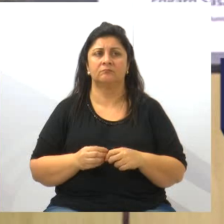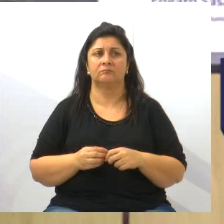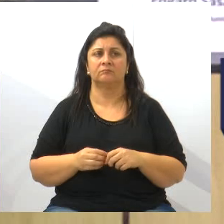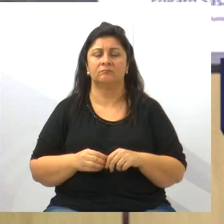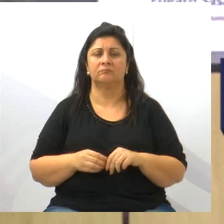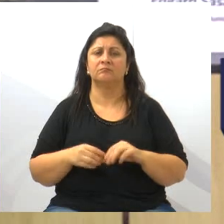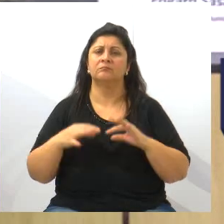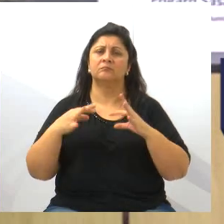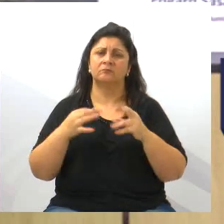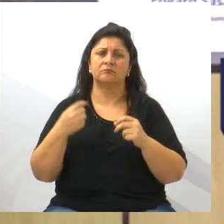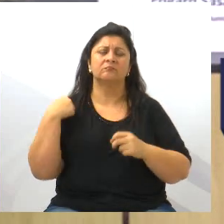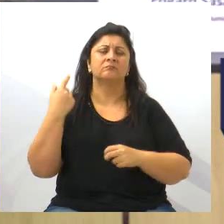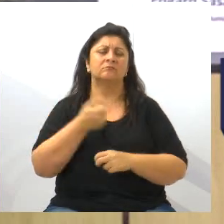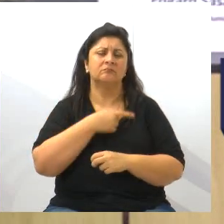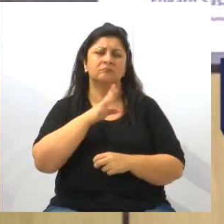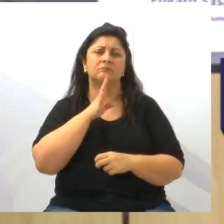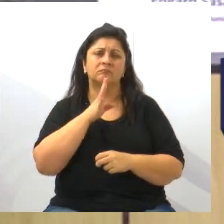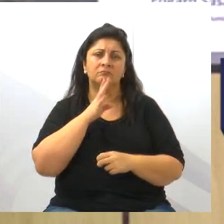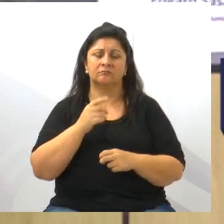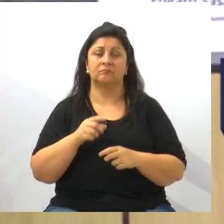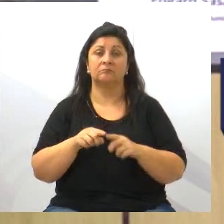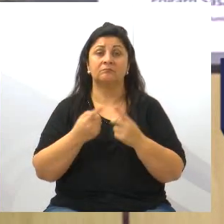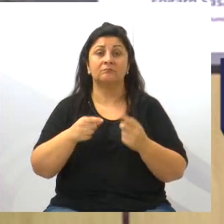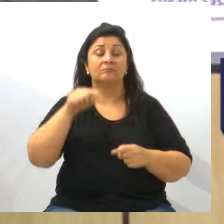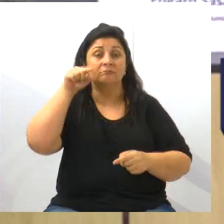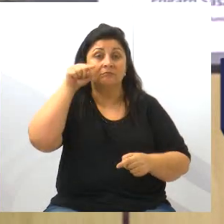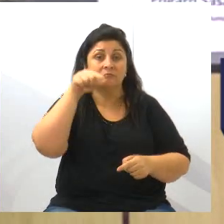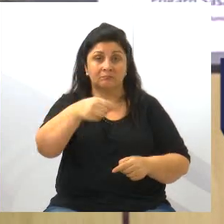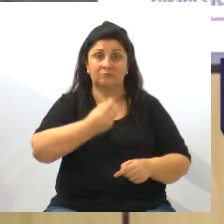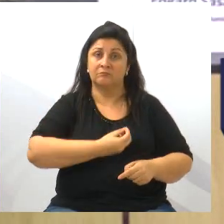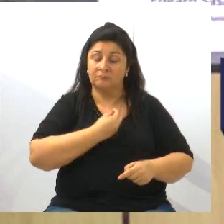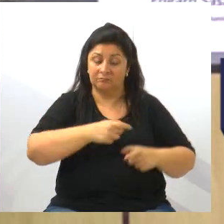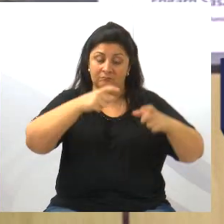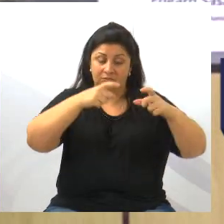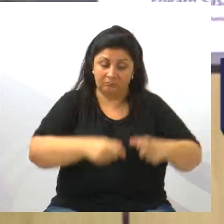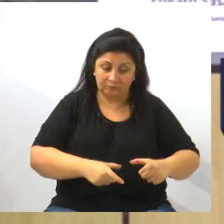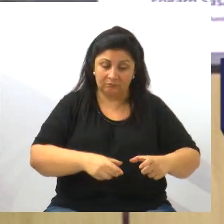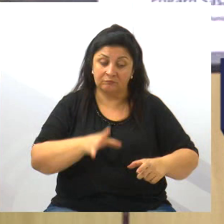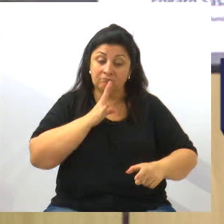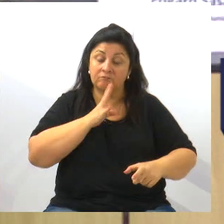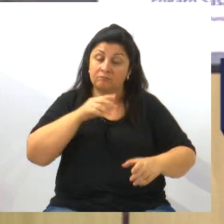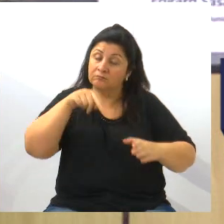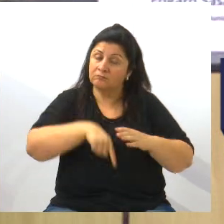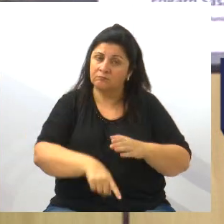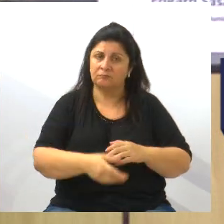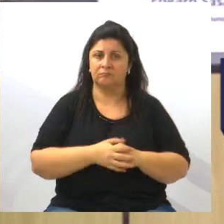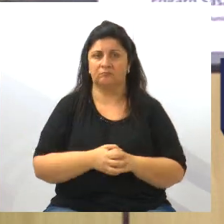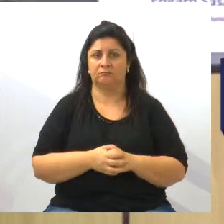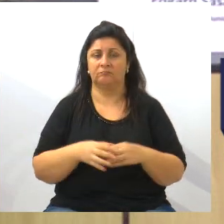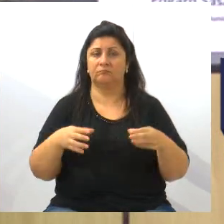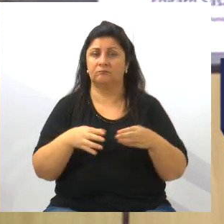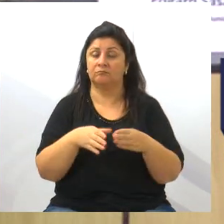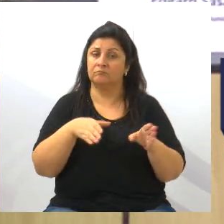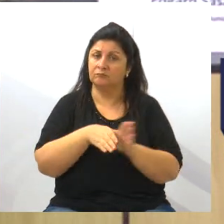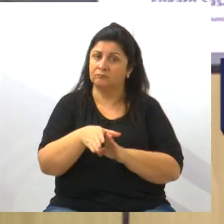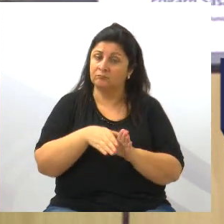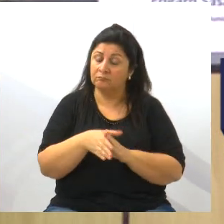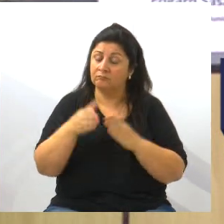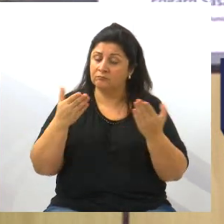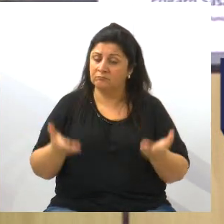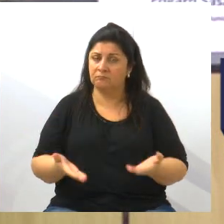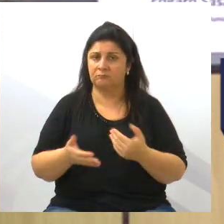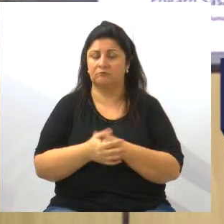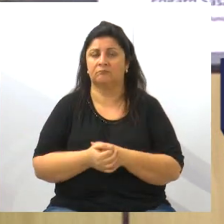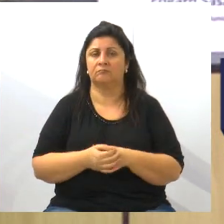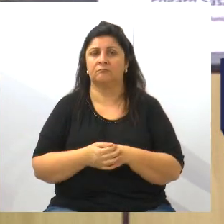nós conhecemos bem, mas que vocês vivem o dia a dia. E o conselho é isso, é o momento